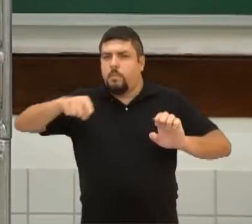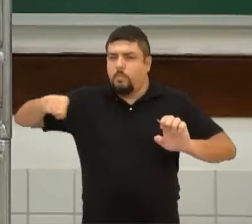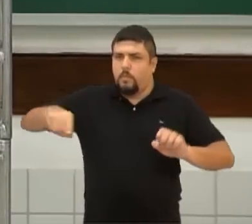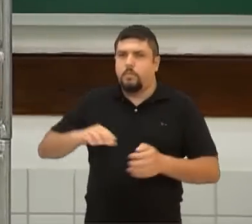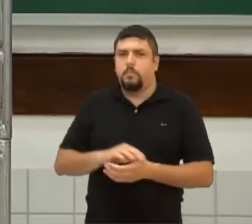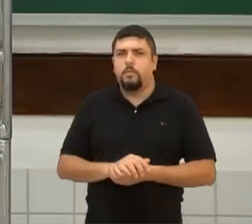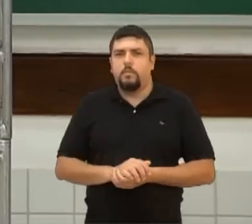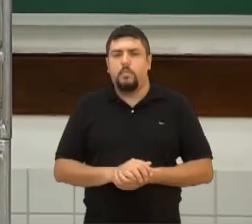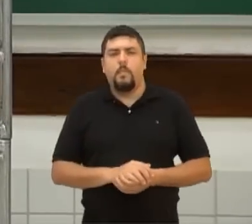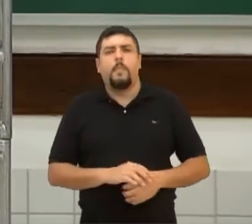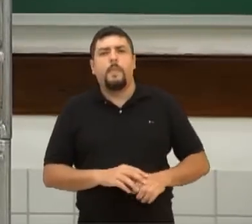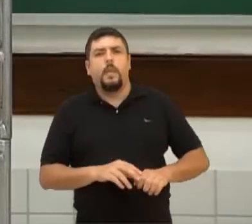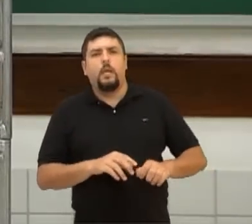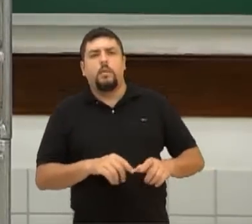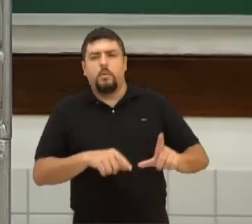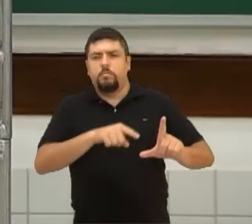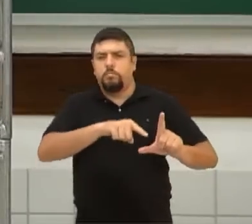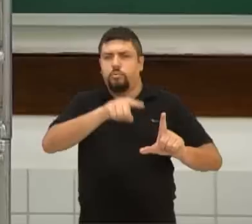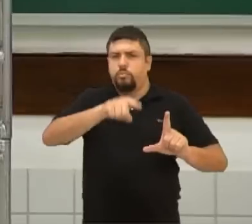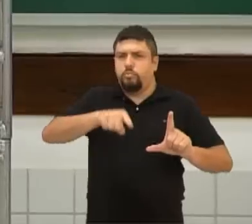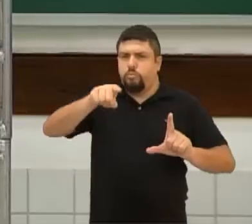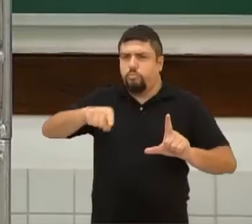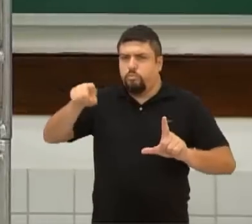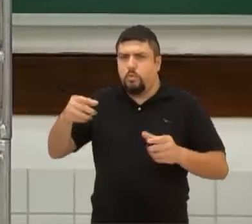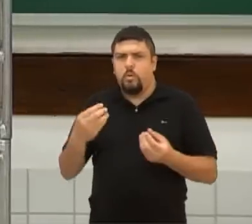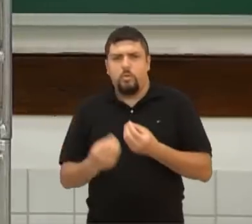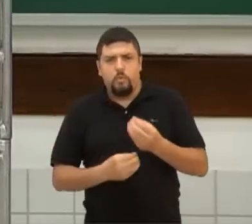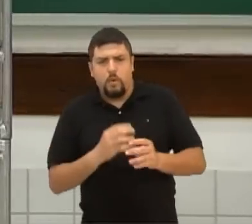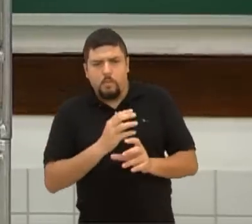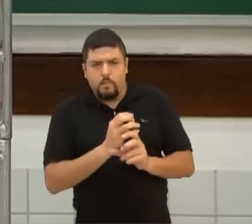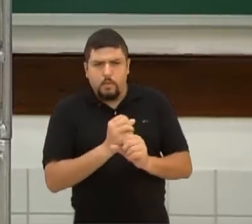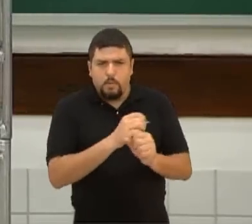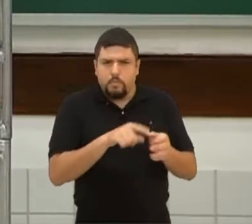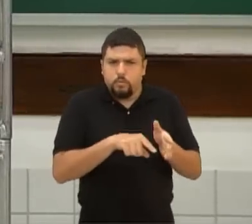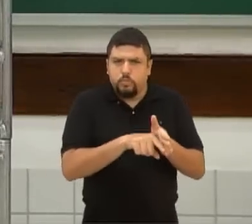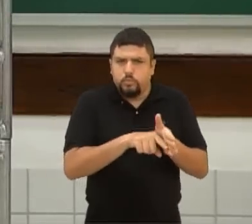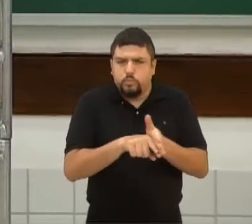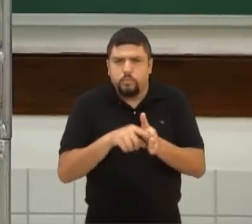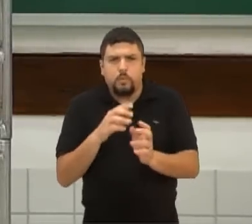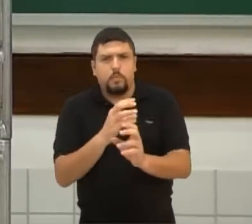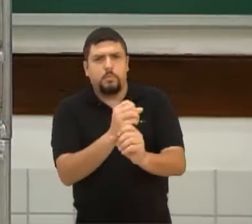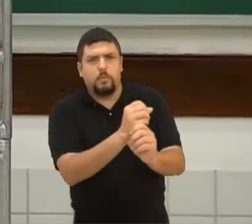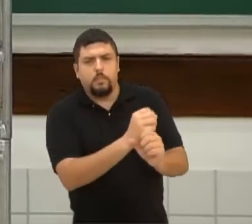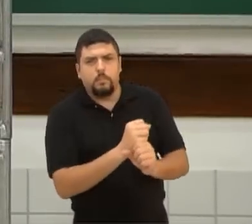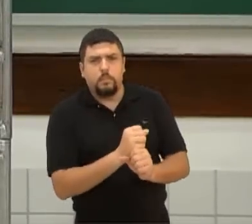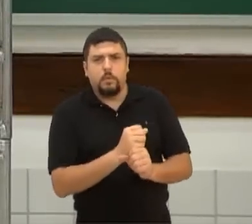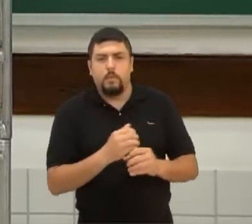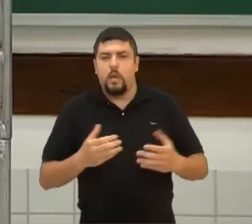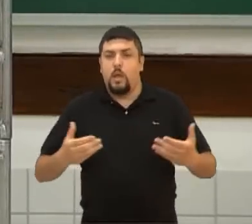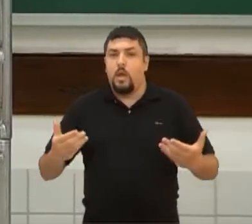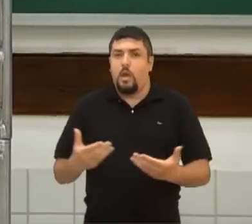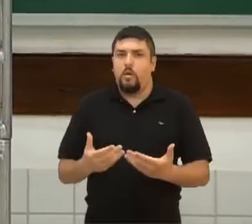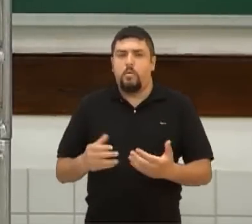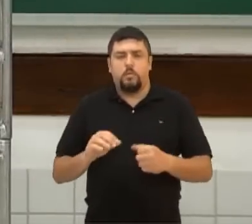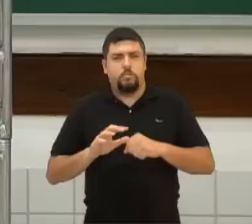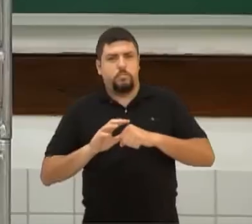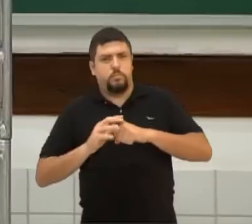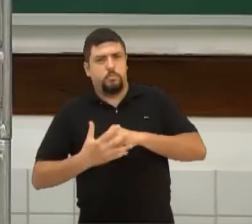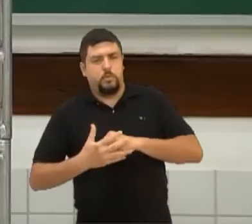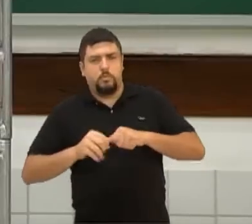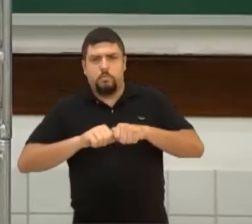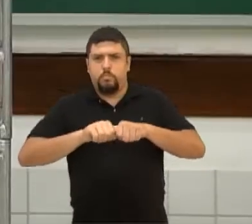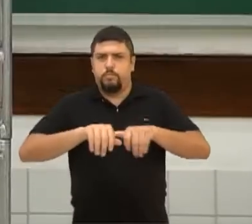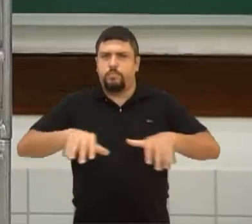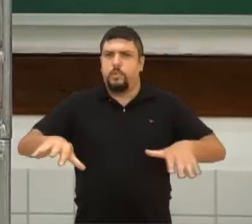que faz o quê? Coleta de dados, né? Fornece ali, a gente está vendo aí, né? Agora com essa situação de